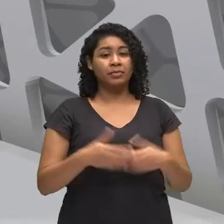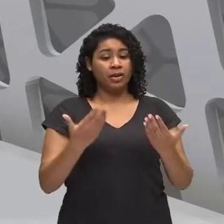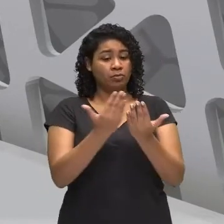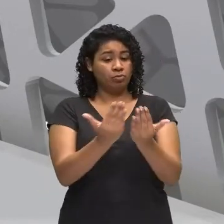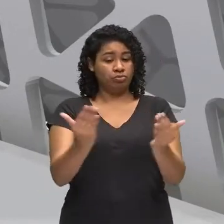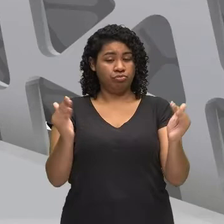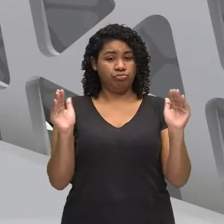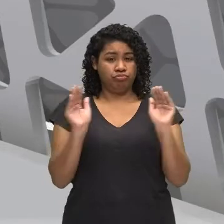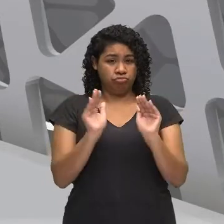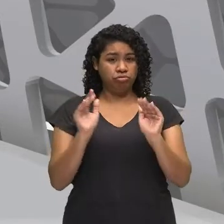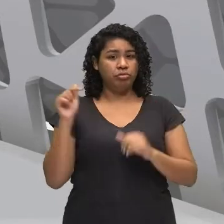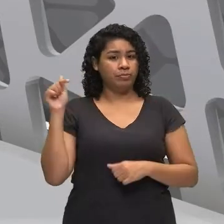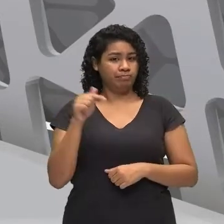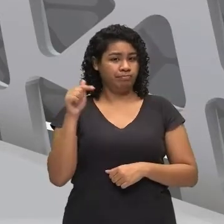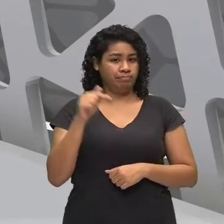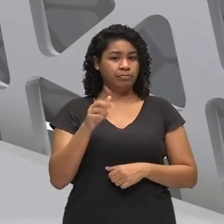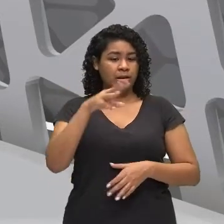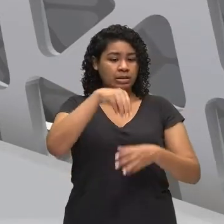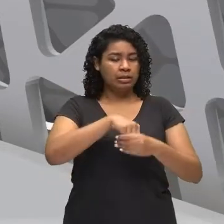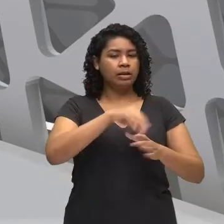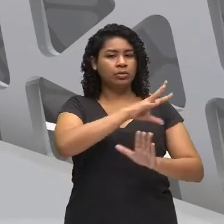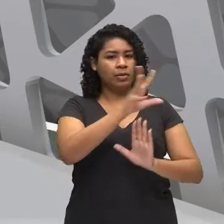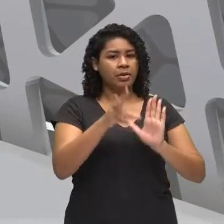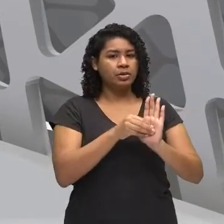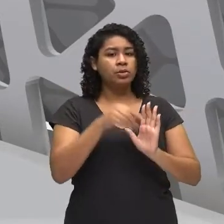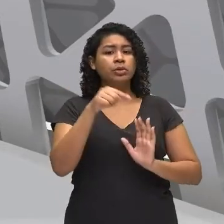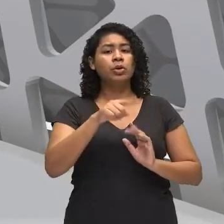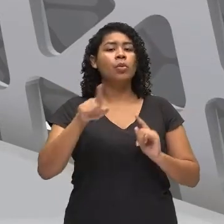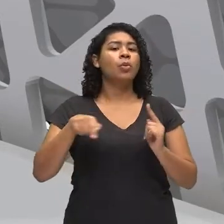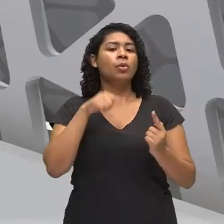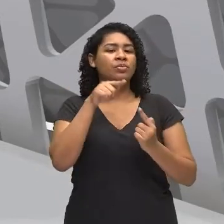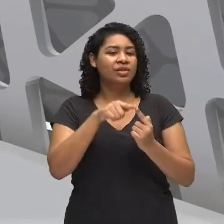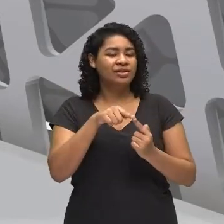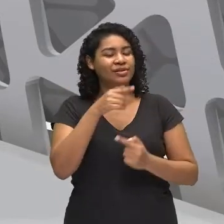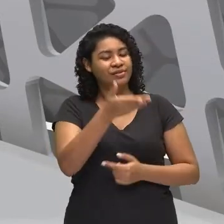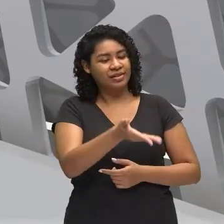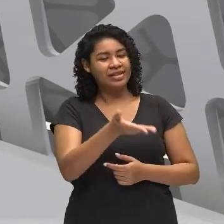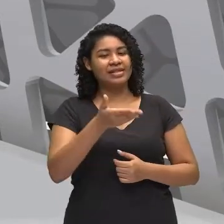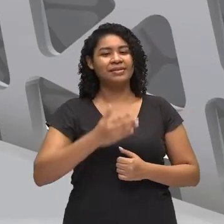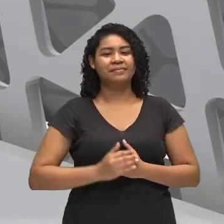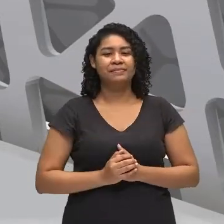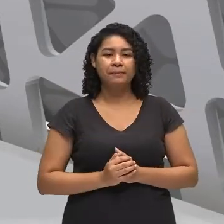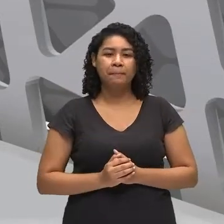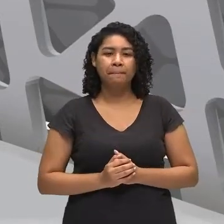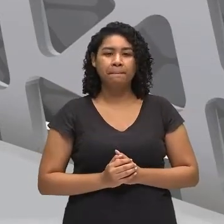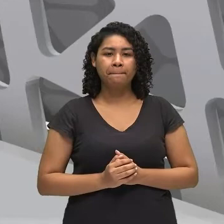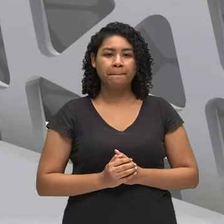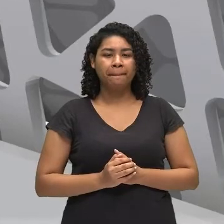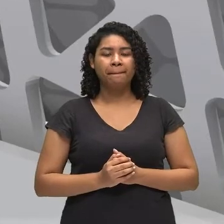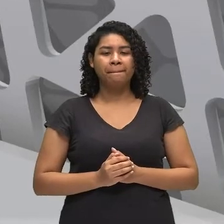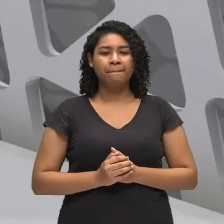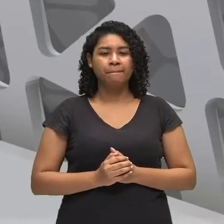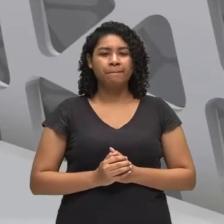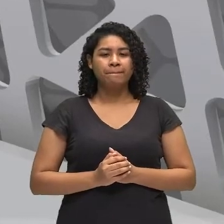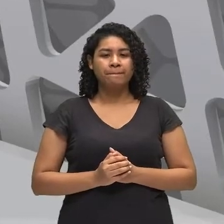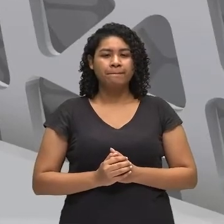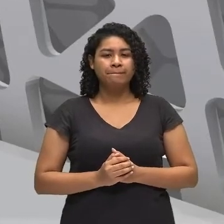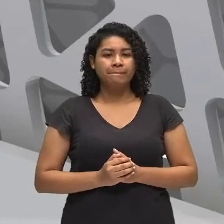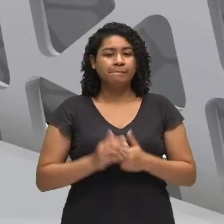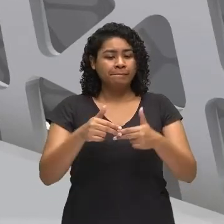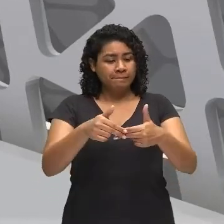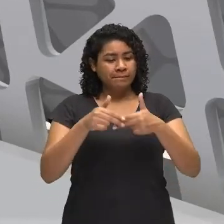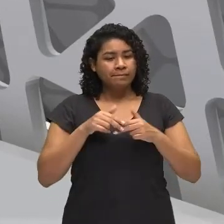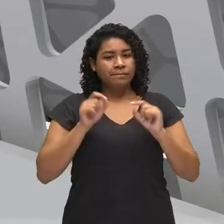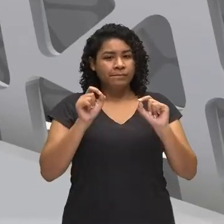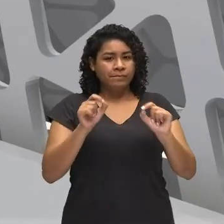foram construídos lá dentro da região amazônica tinham também essa função, tá? De fato ali abrigar o